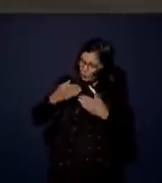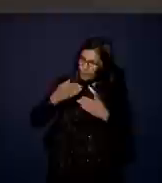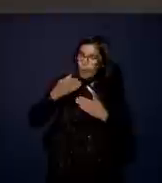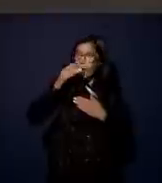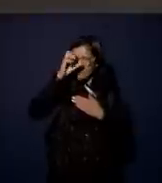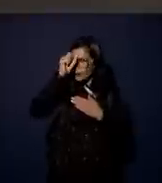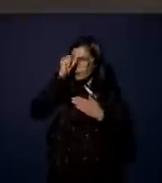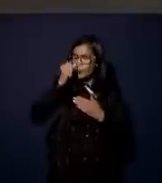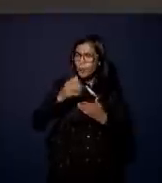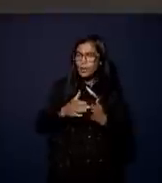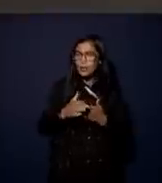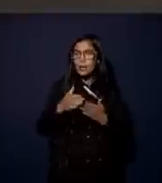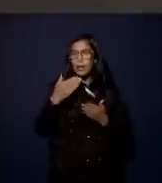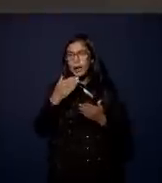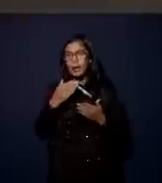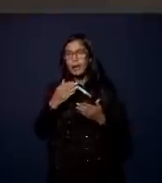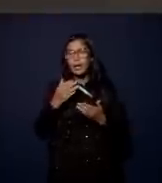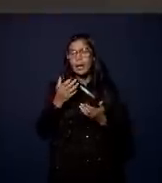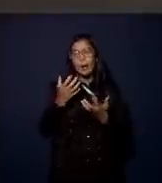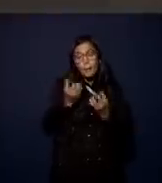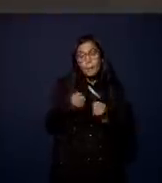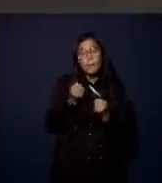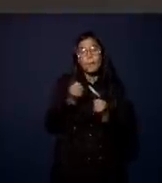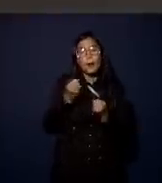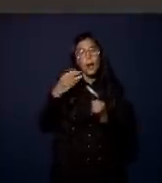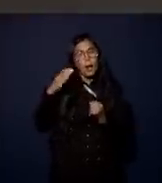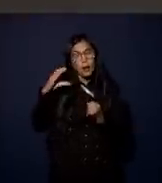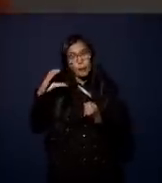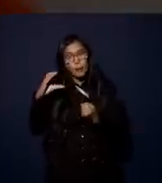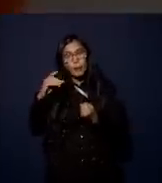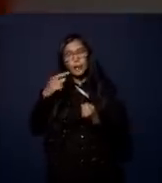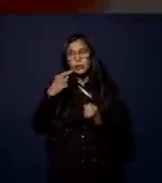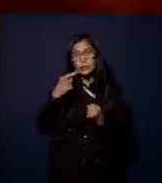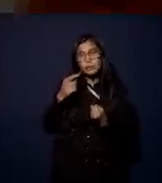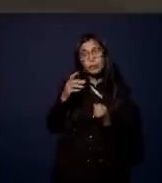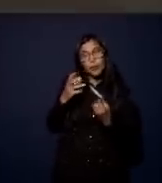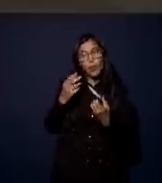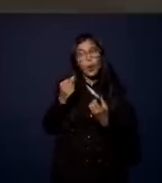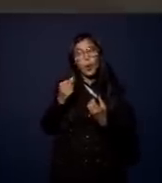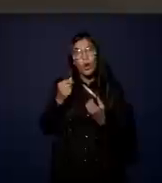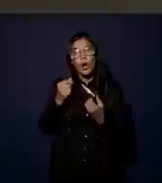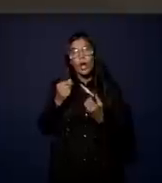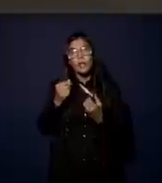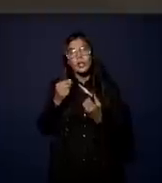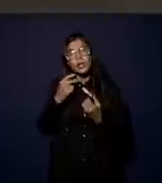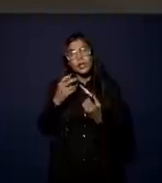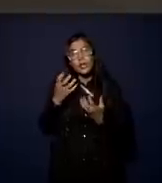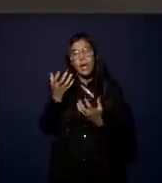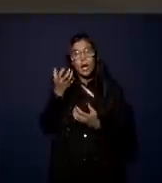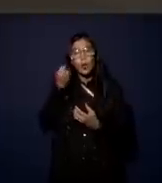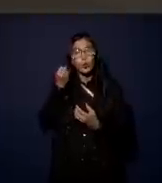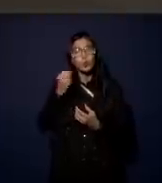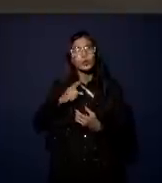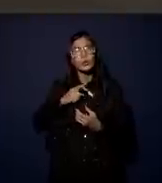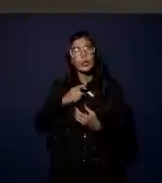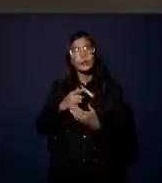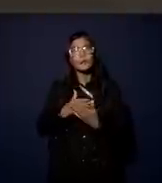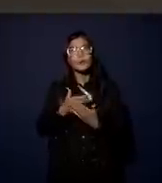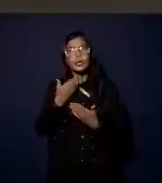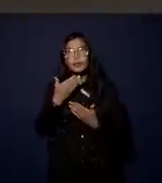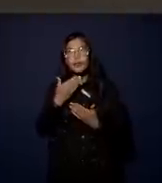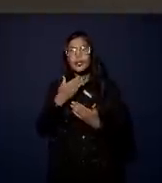do tempo a conceder crédito é de forma rentável foi um negócio